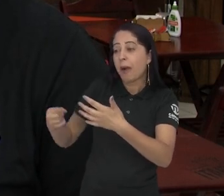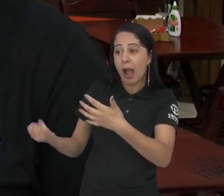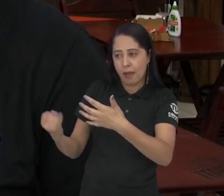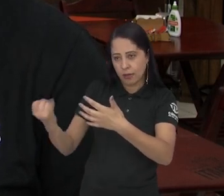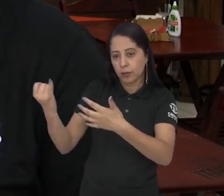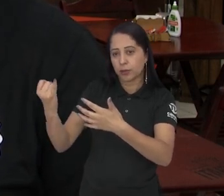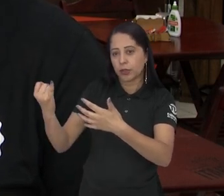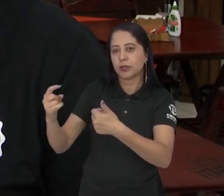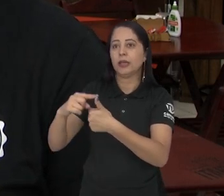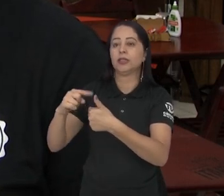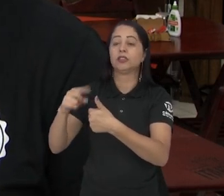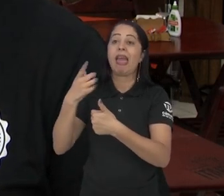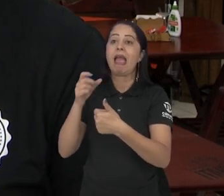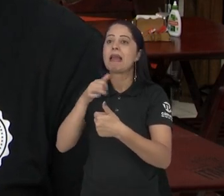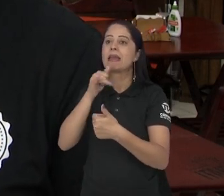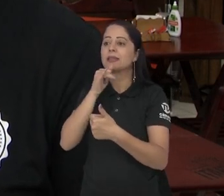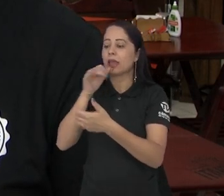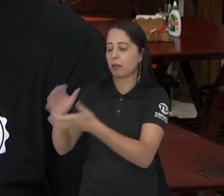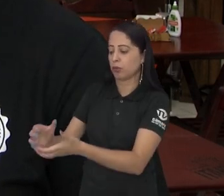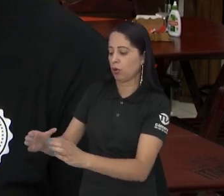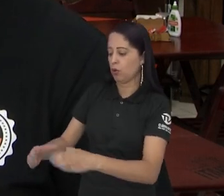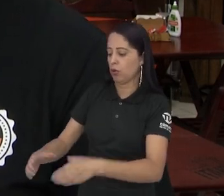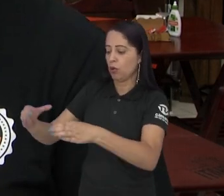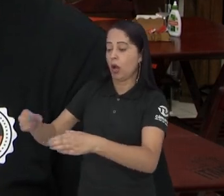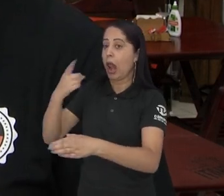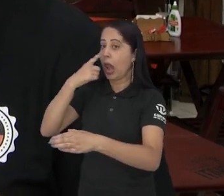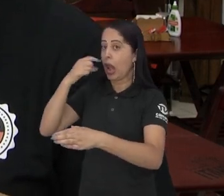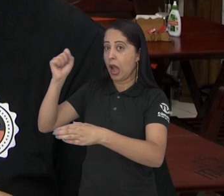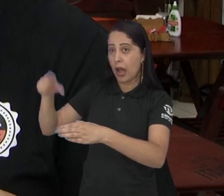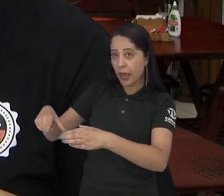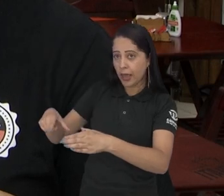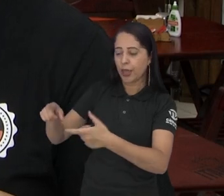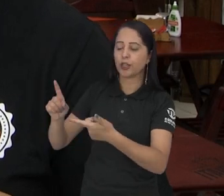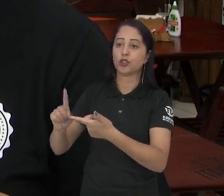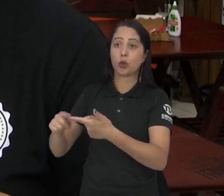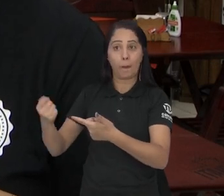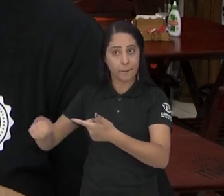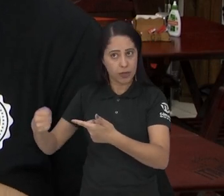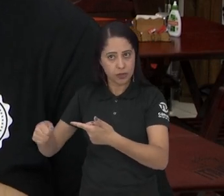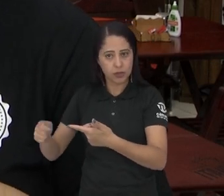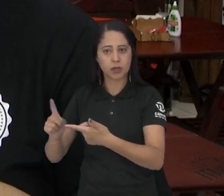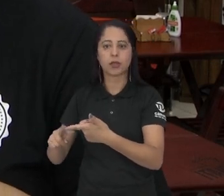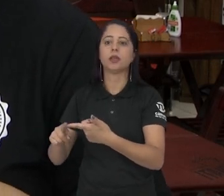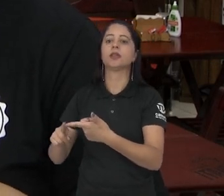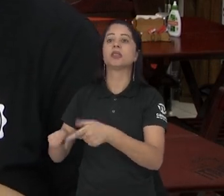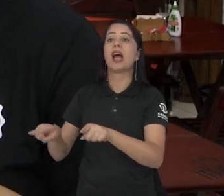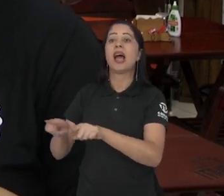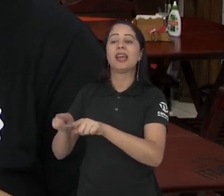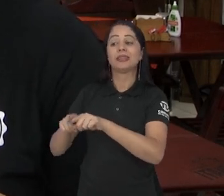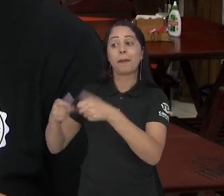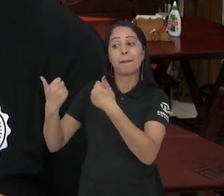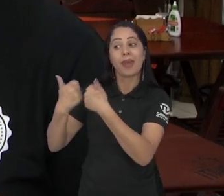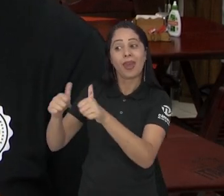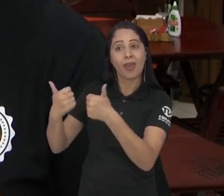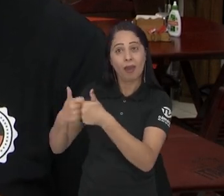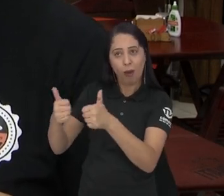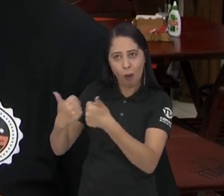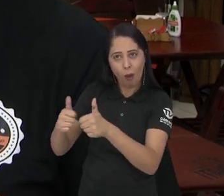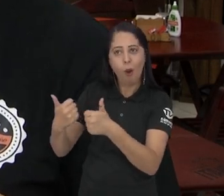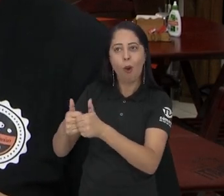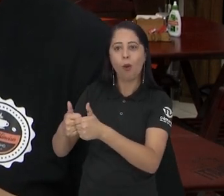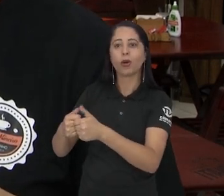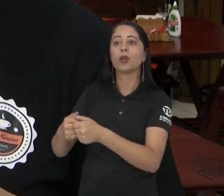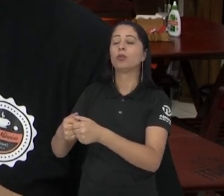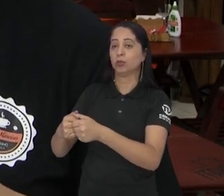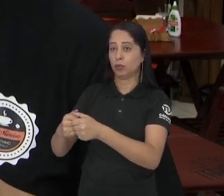importantes que seriam relevantes para conclusão da obra em questão de lixeiras Rua Rubião Júnior aqui que